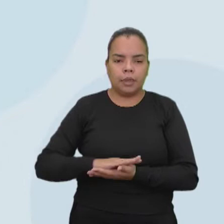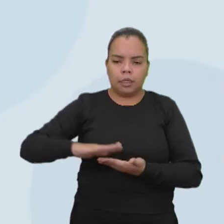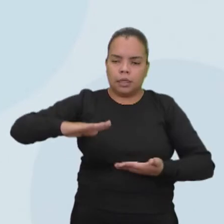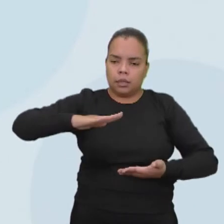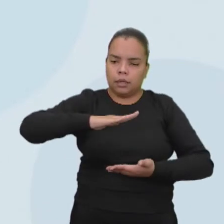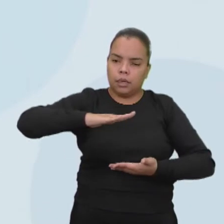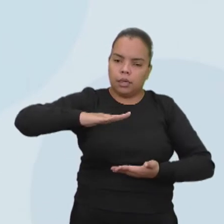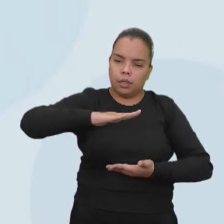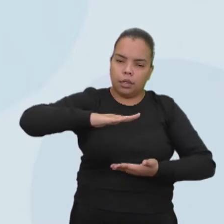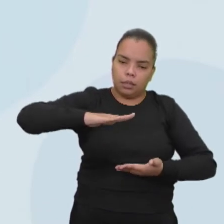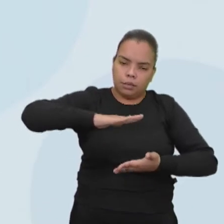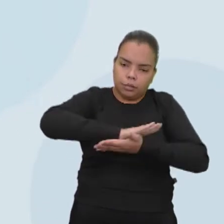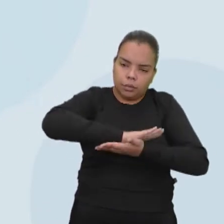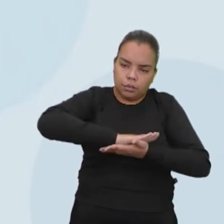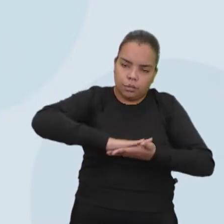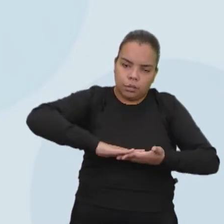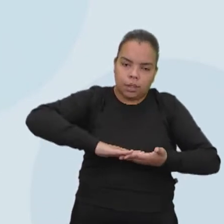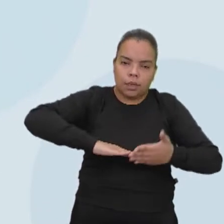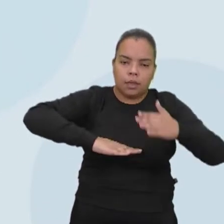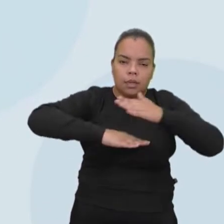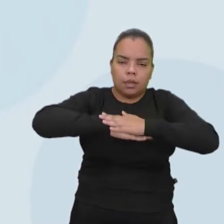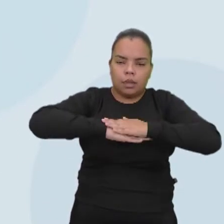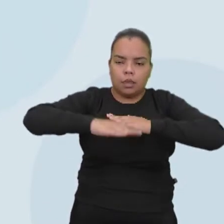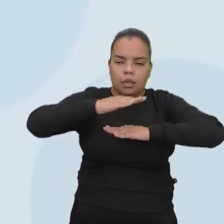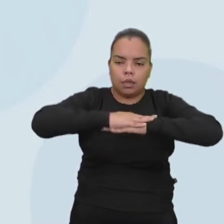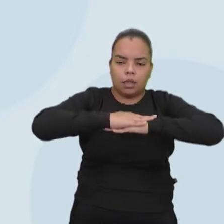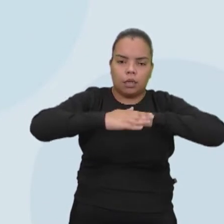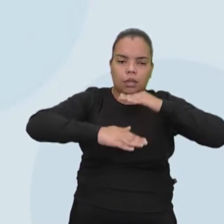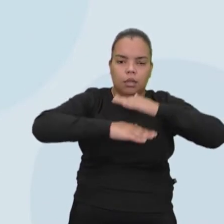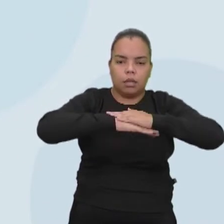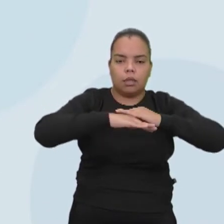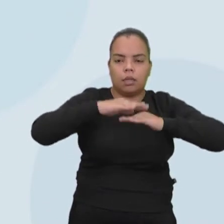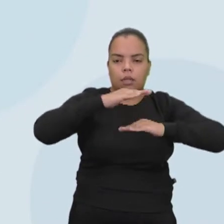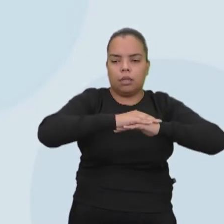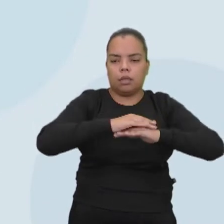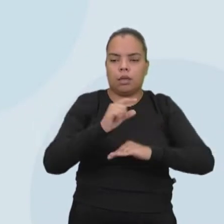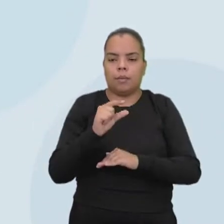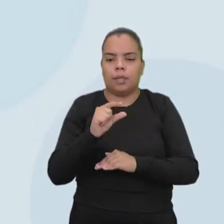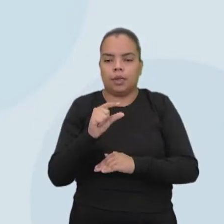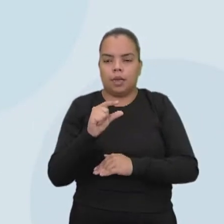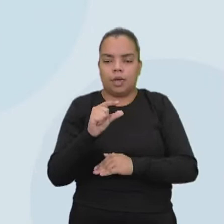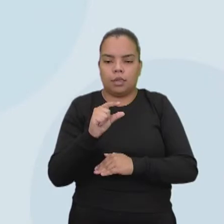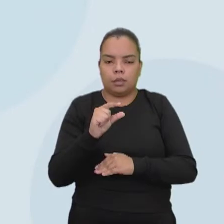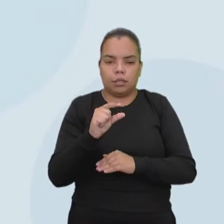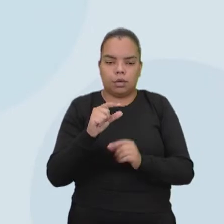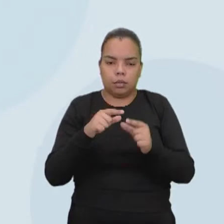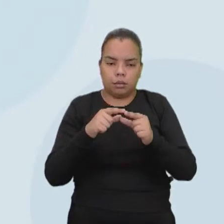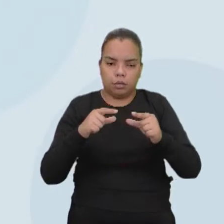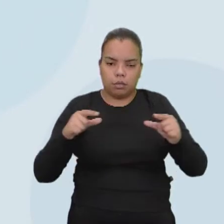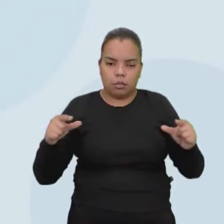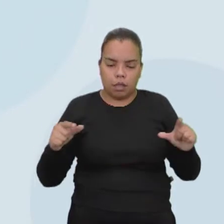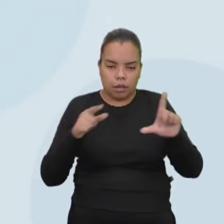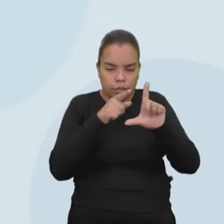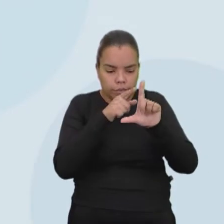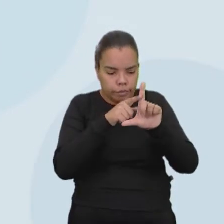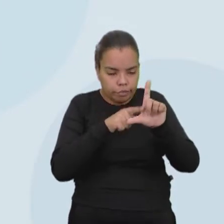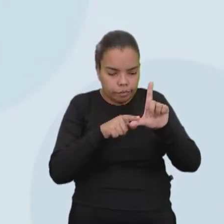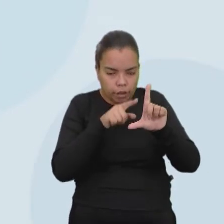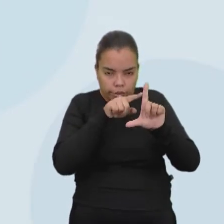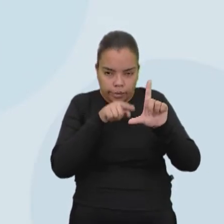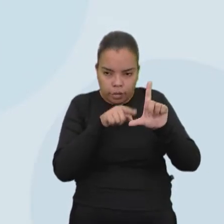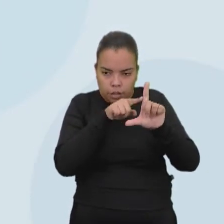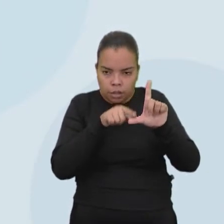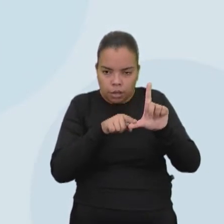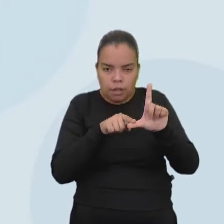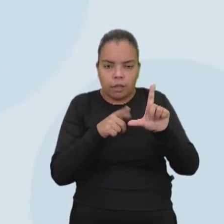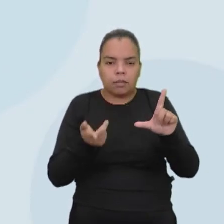aspecto fragmentário, né, constituído aí de pedaços maiores e angulosos, aí são ângulos, né, não tem aquelas